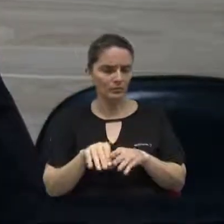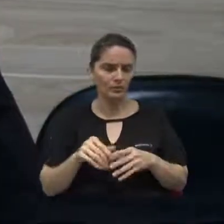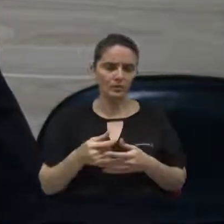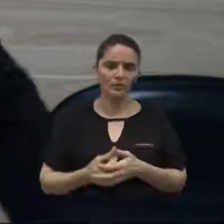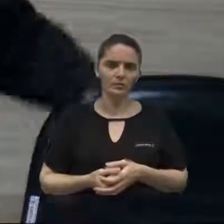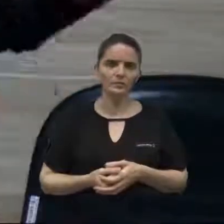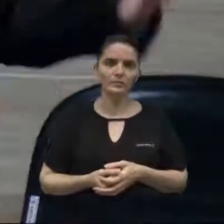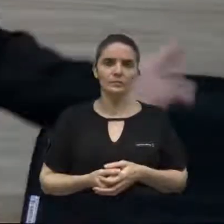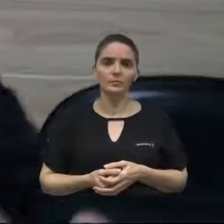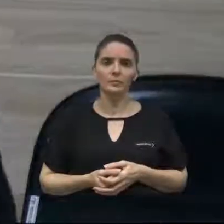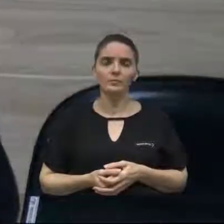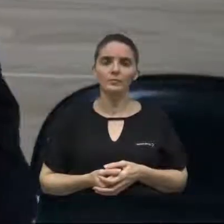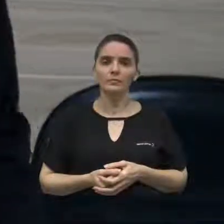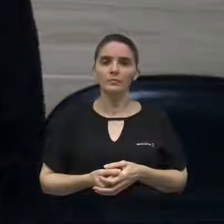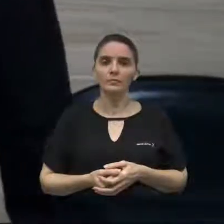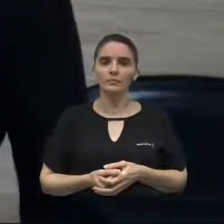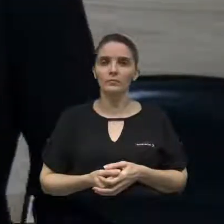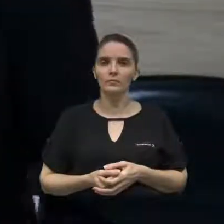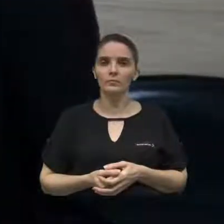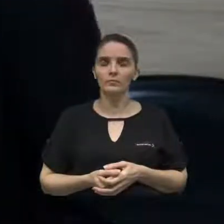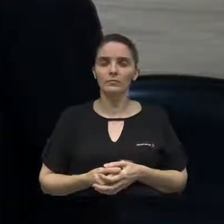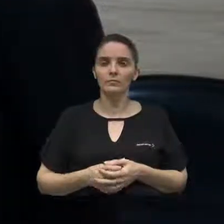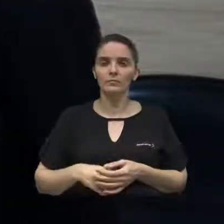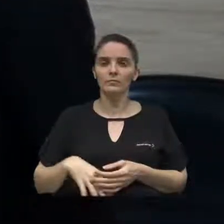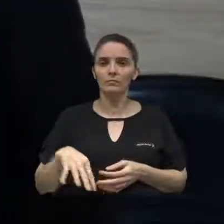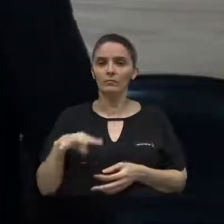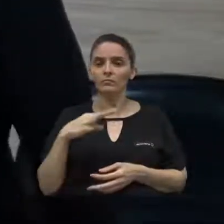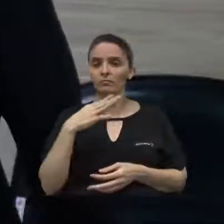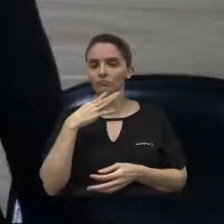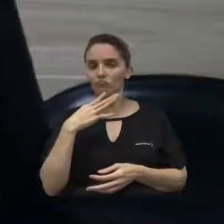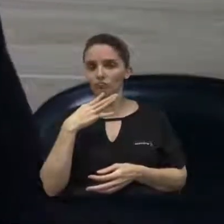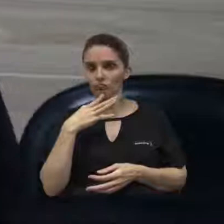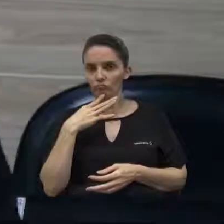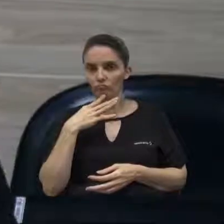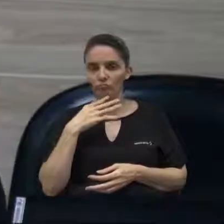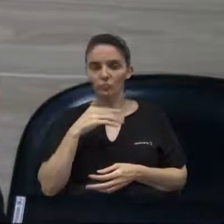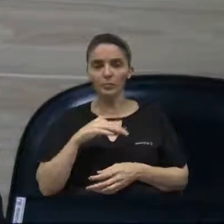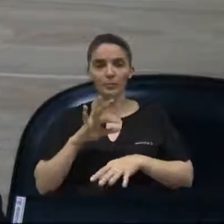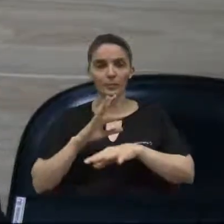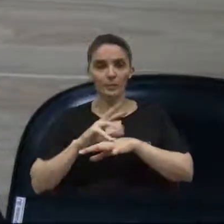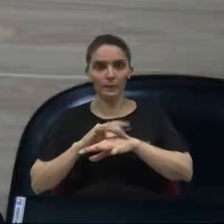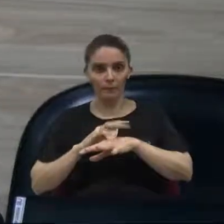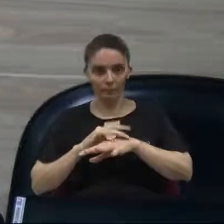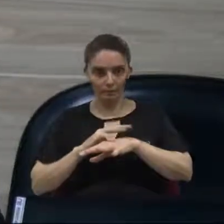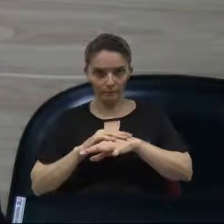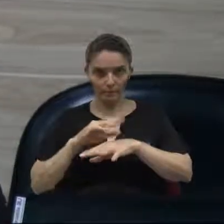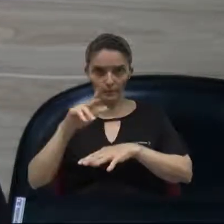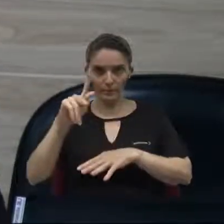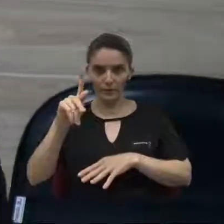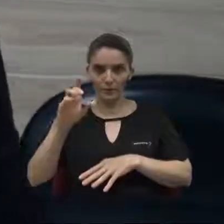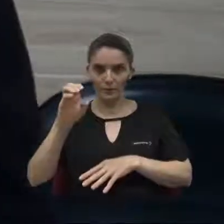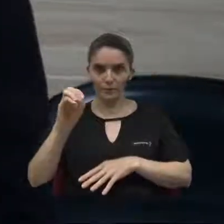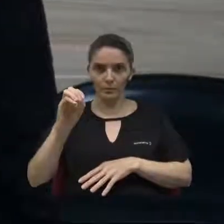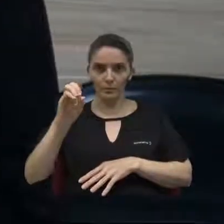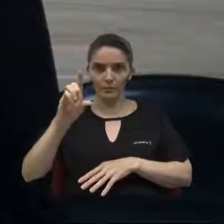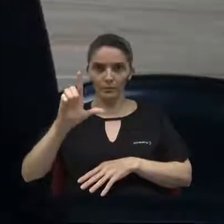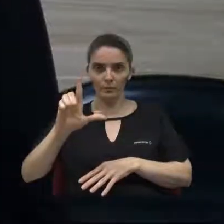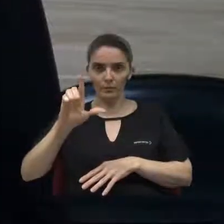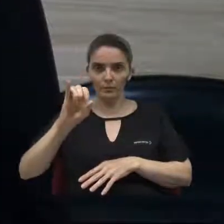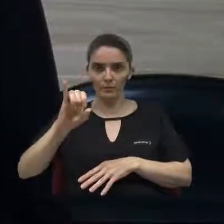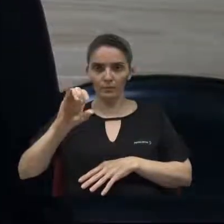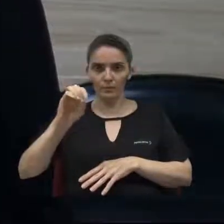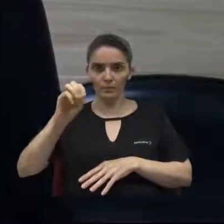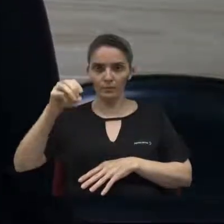a conhecida, relembrada como praga do verão, quando era poliomielite. Nos